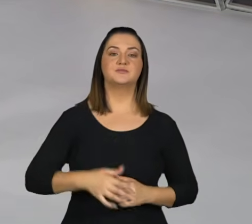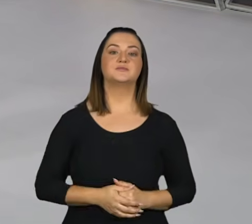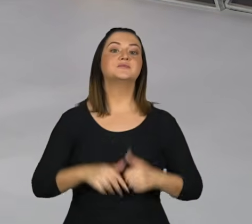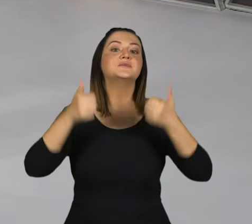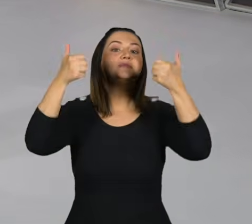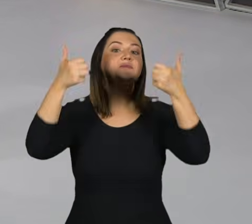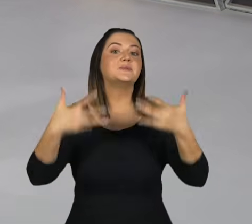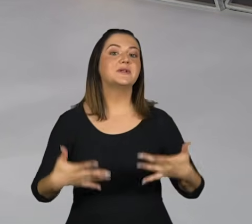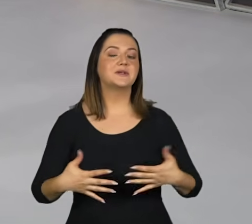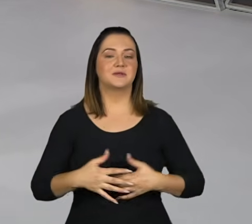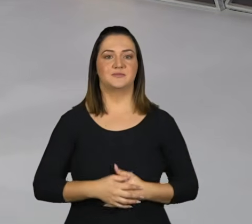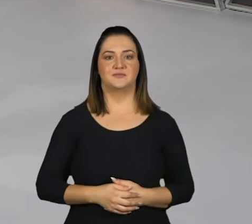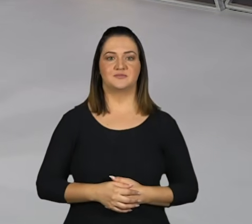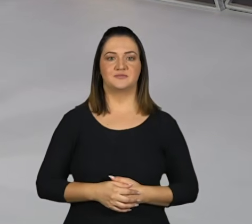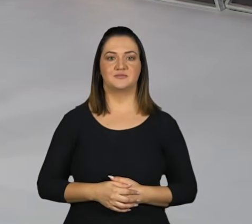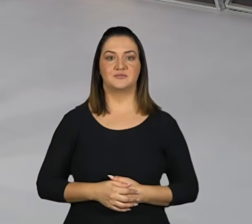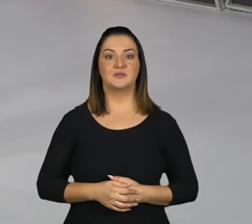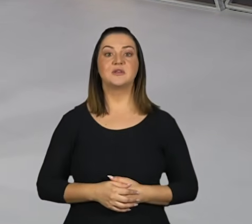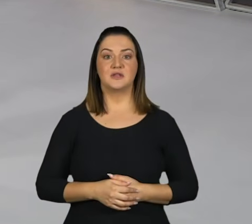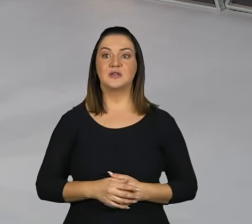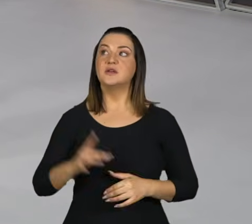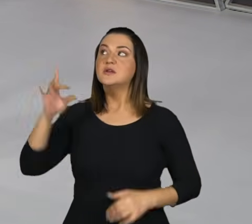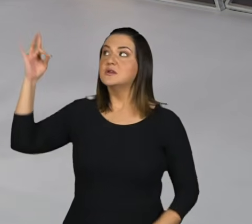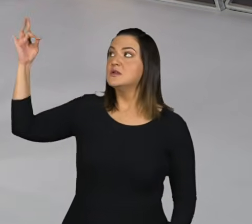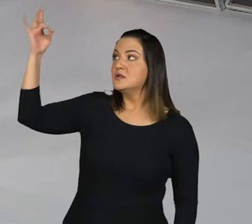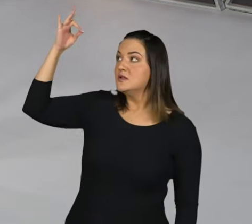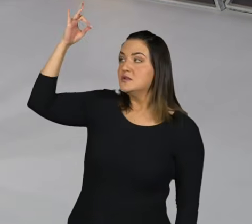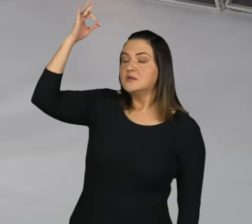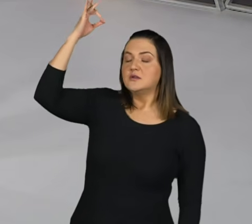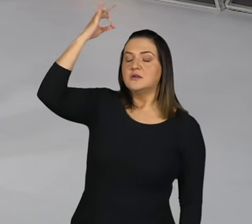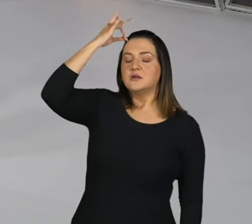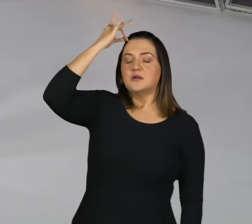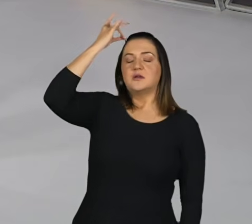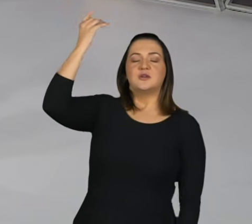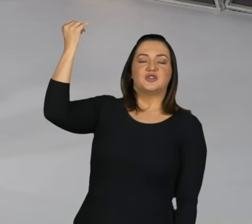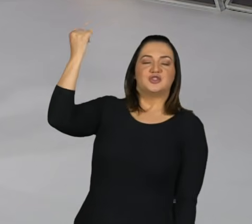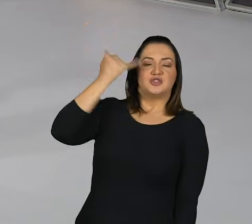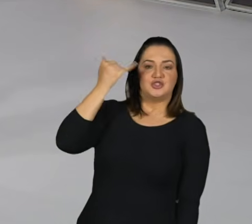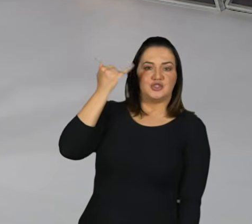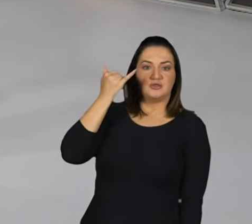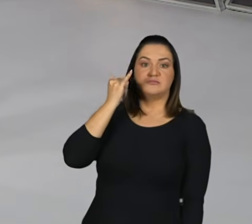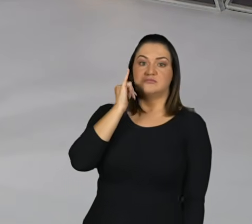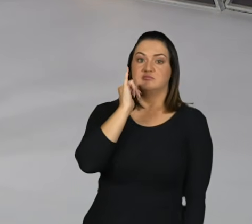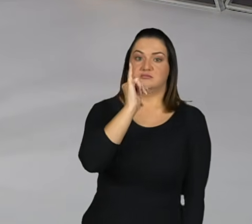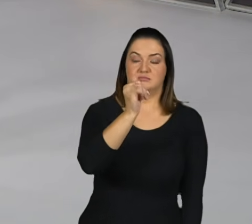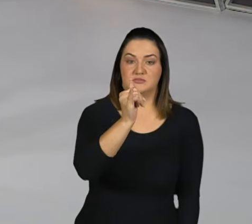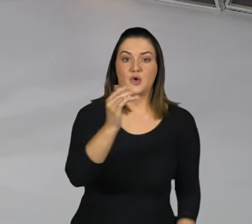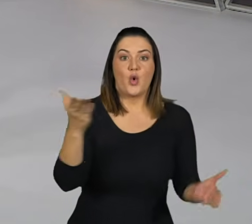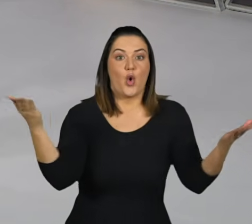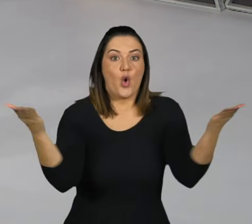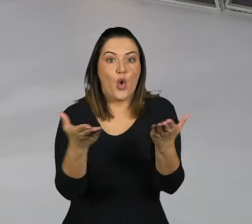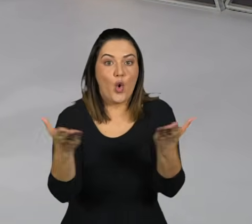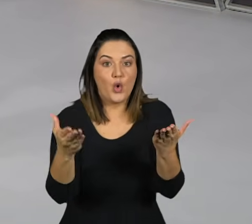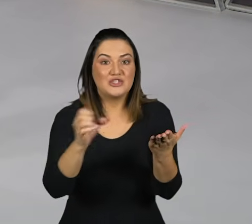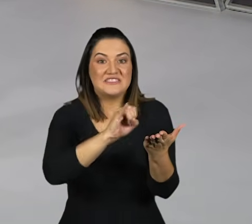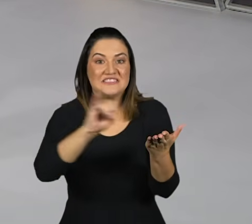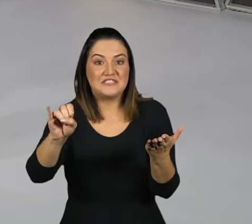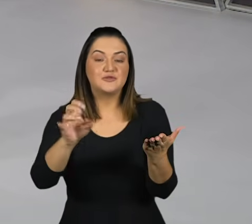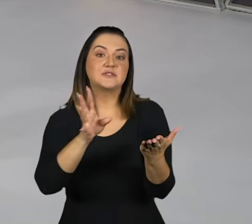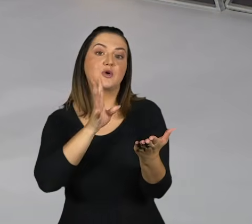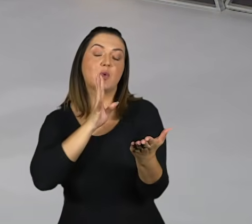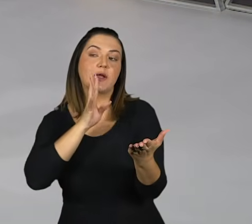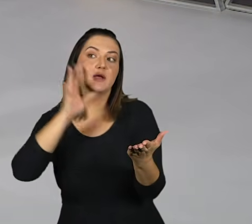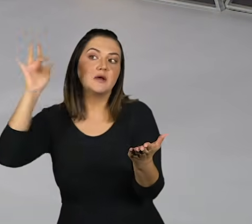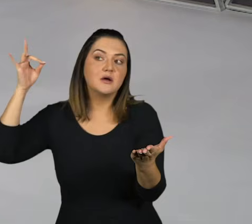7, que diz: assim, pois, como diz o Espírito Santo, hoje, se ouvirdes a